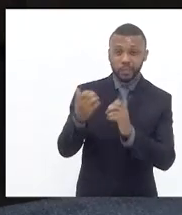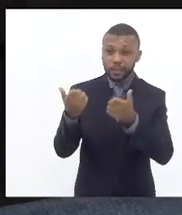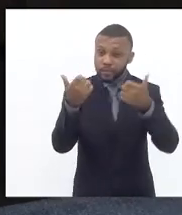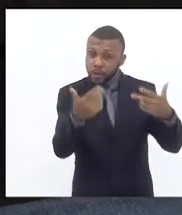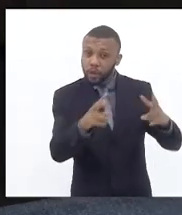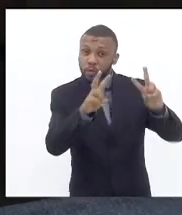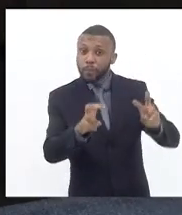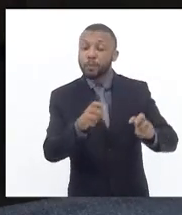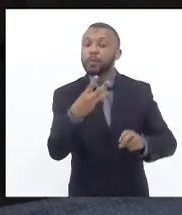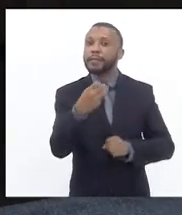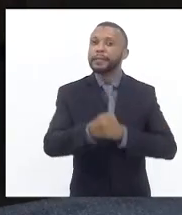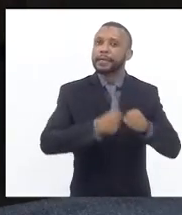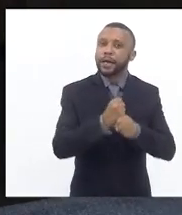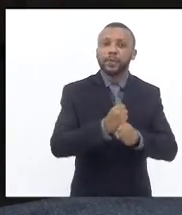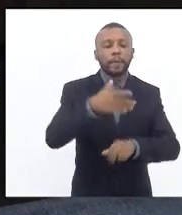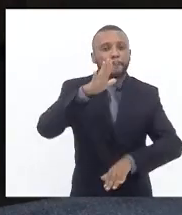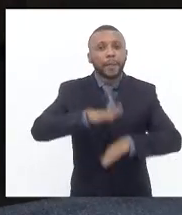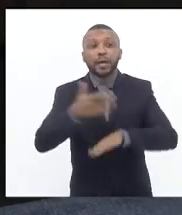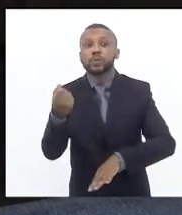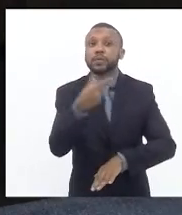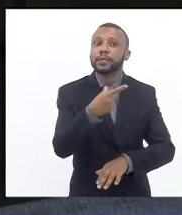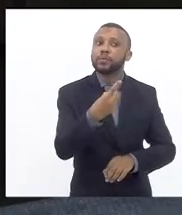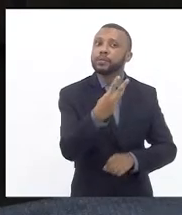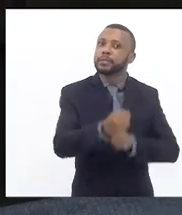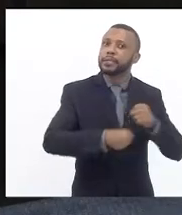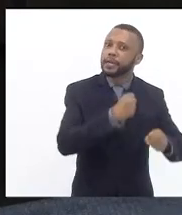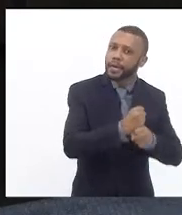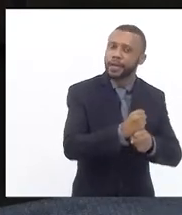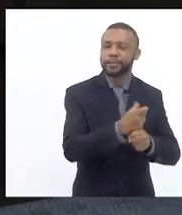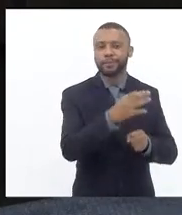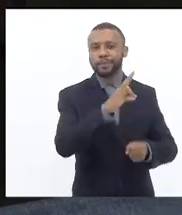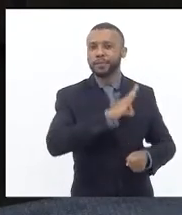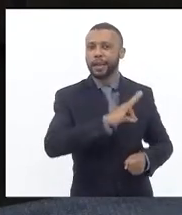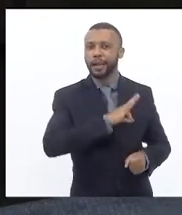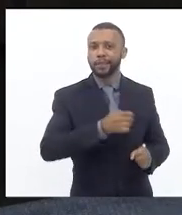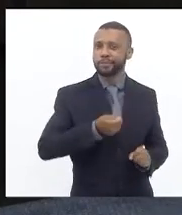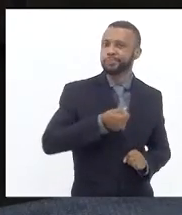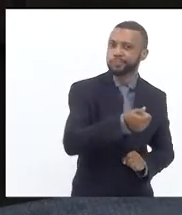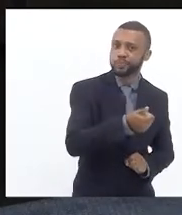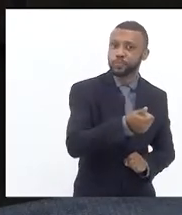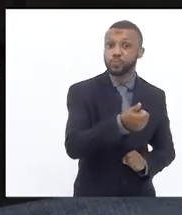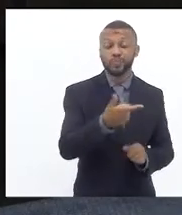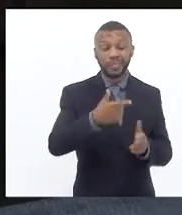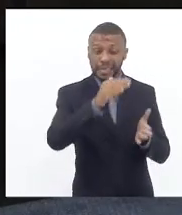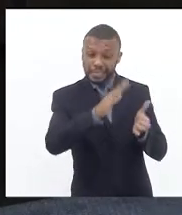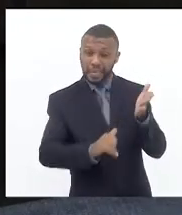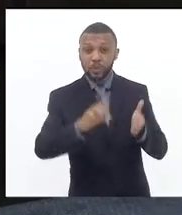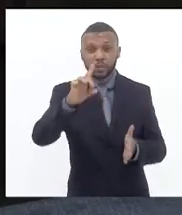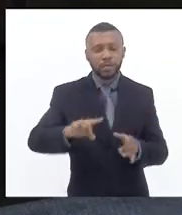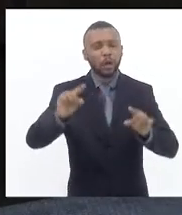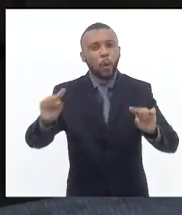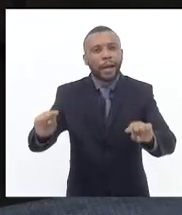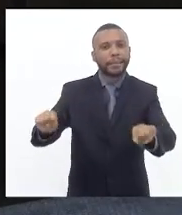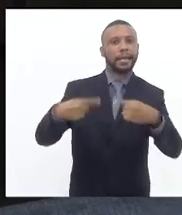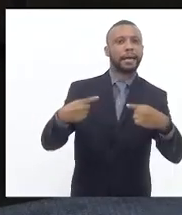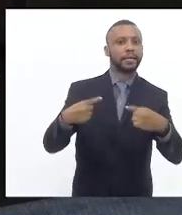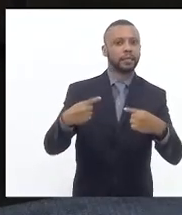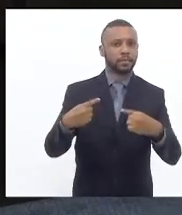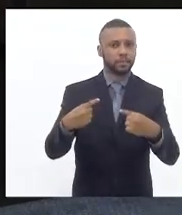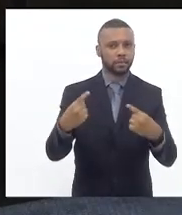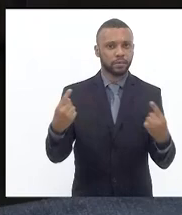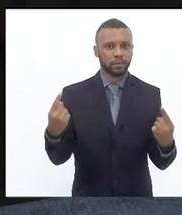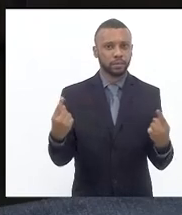Triângulo mais do que o treino a discussão é retirada de direito viu que está sendo apresentado essa casa é um as aqui mais Esse